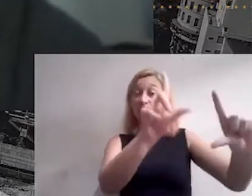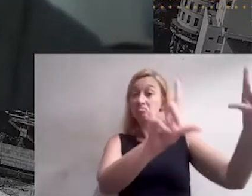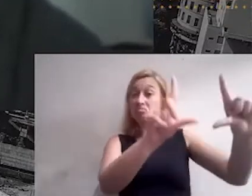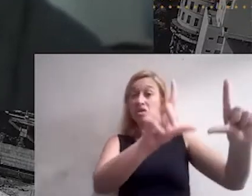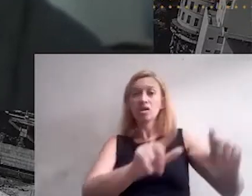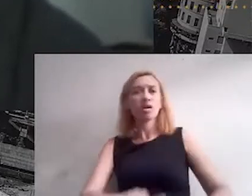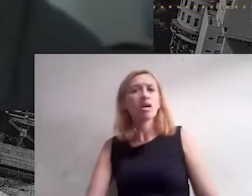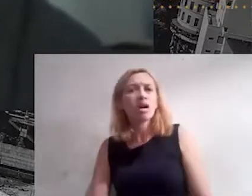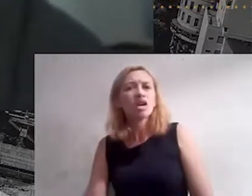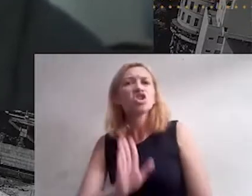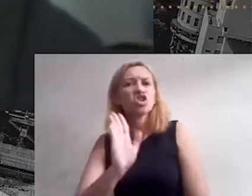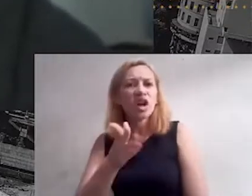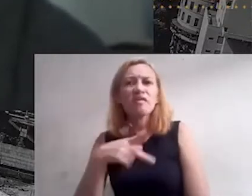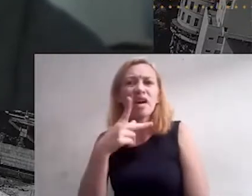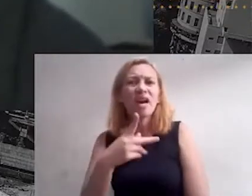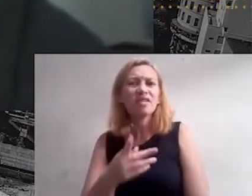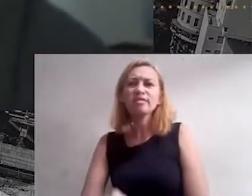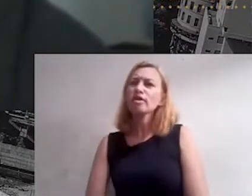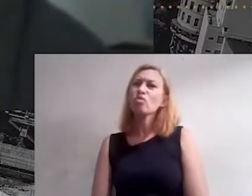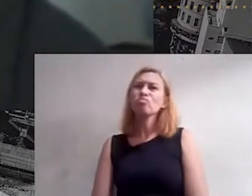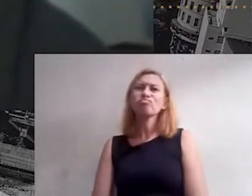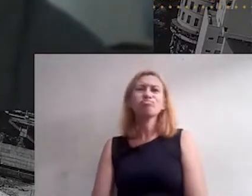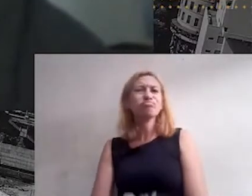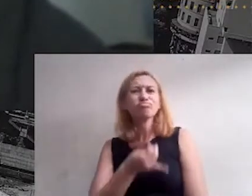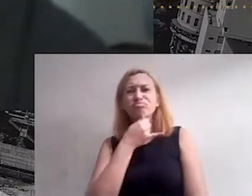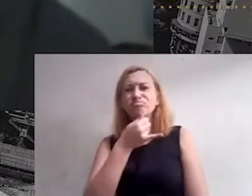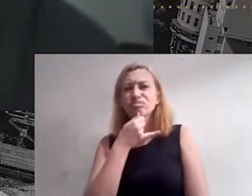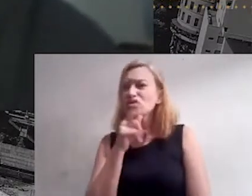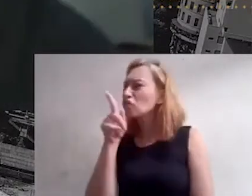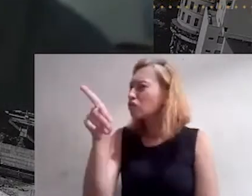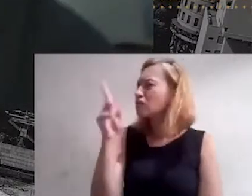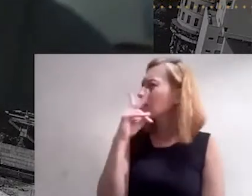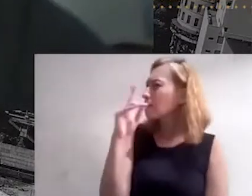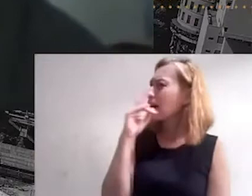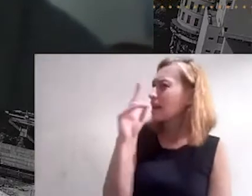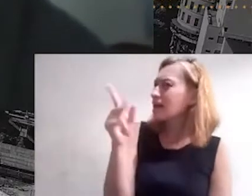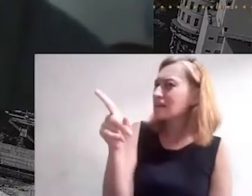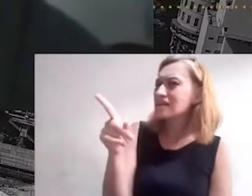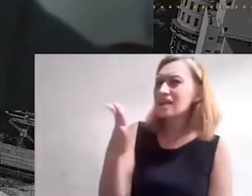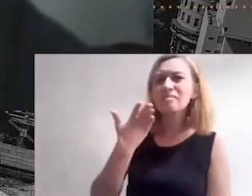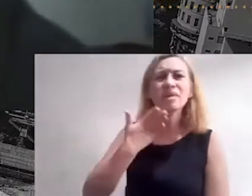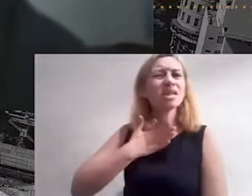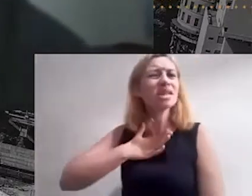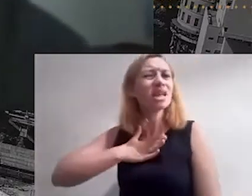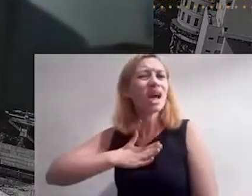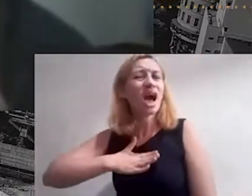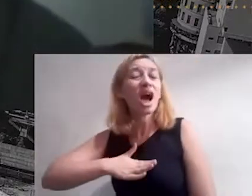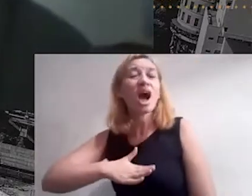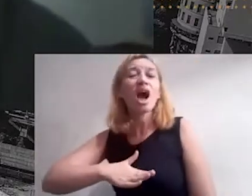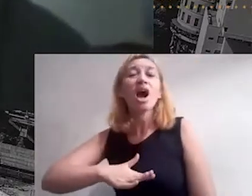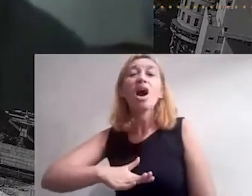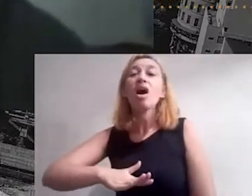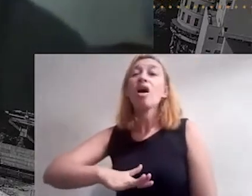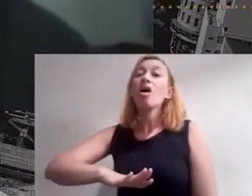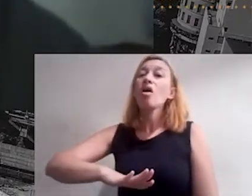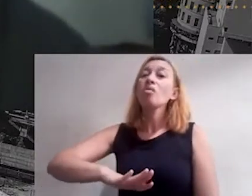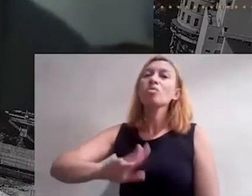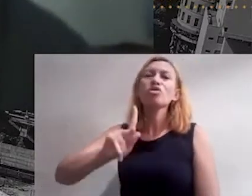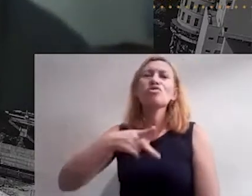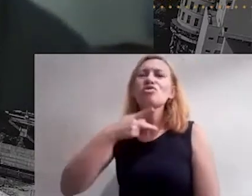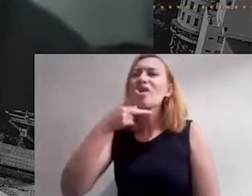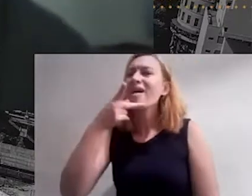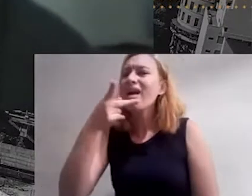isso, revoltado, né? E você parece que tem uma coisa serena, sei lá, até meio zen, né? De lidar